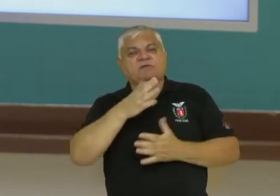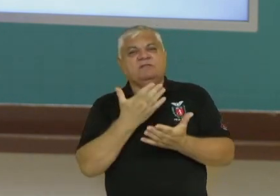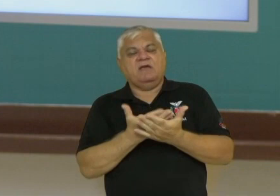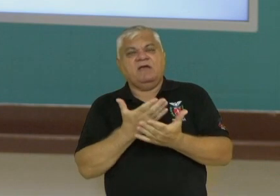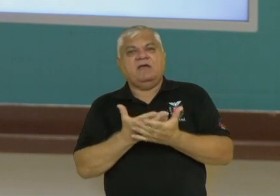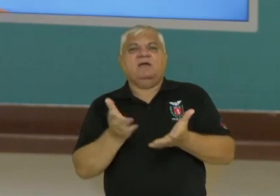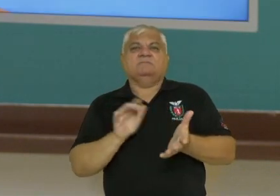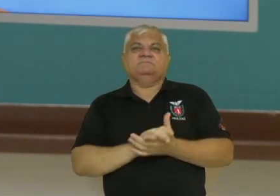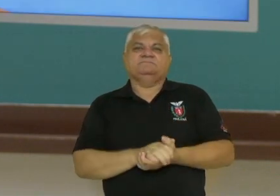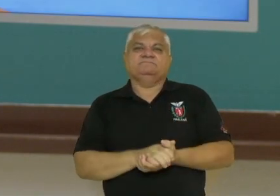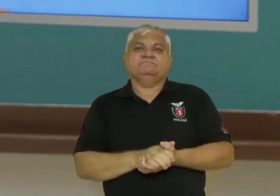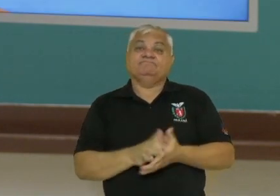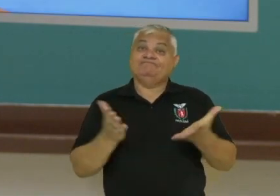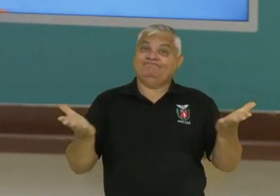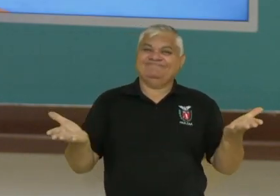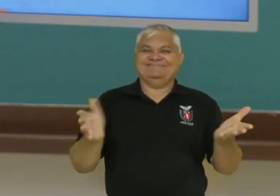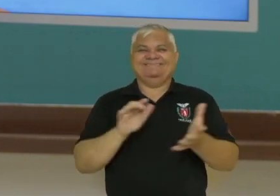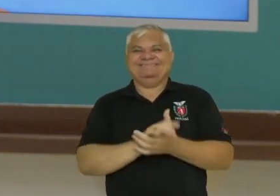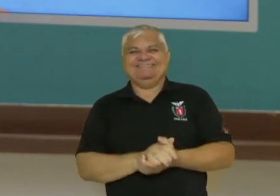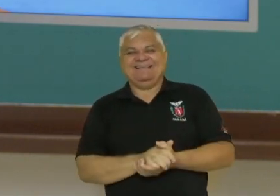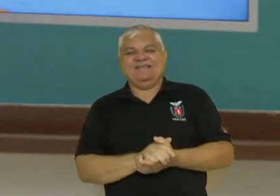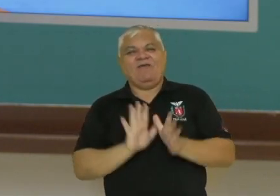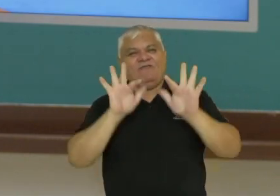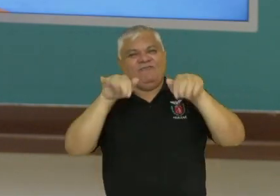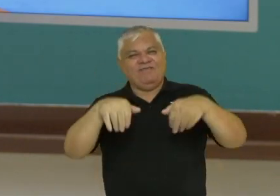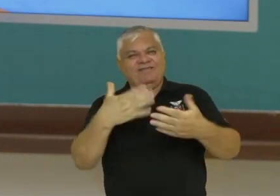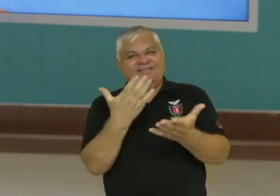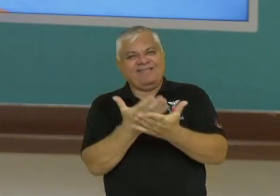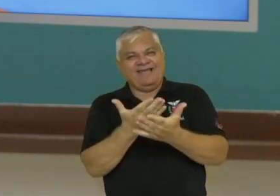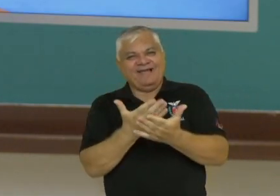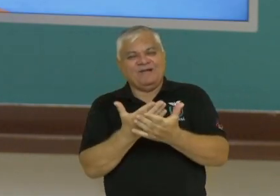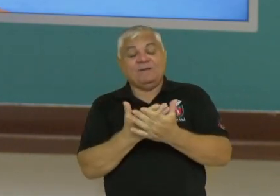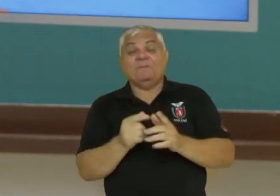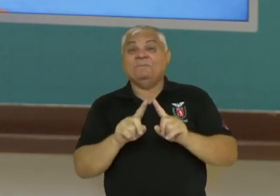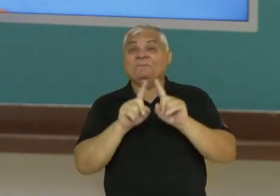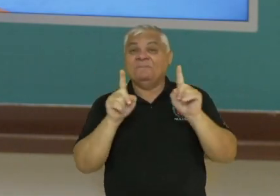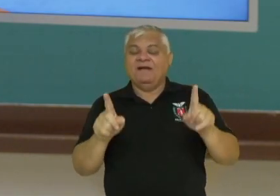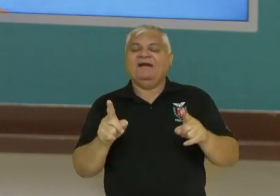de hoje. E é isso, pessoal. Com isso nós finalizamos